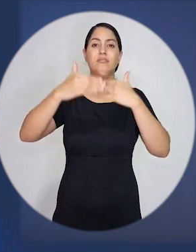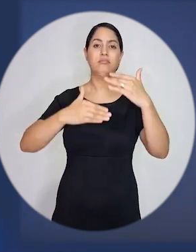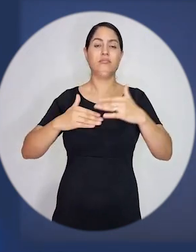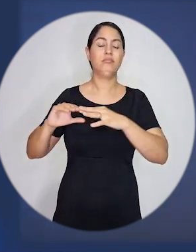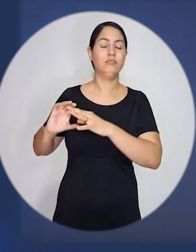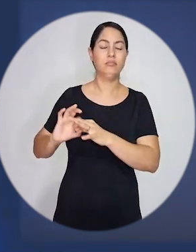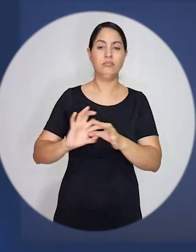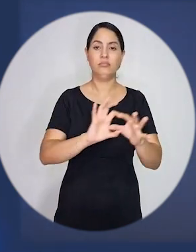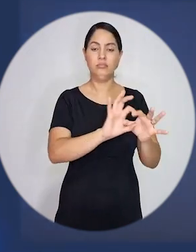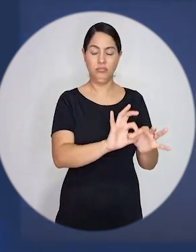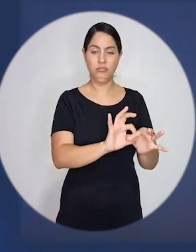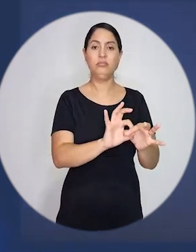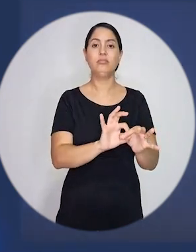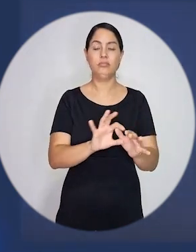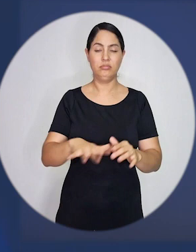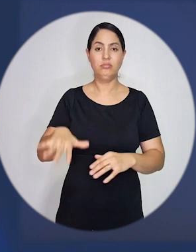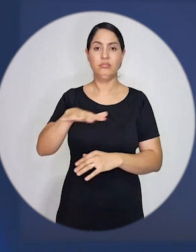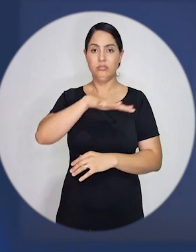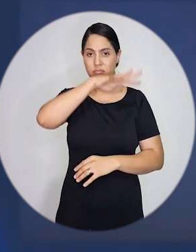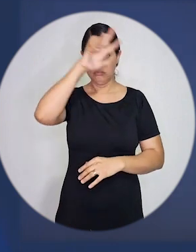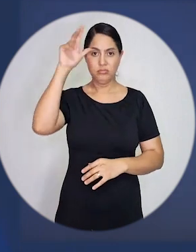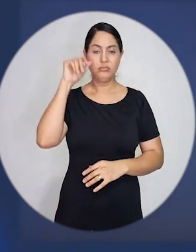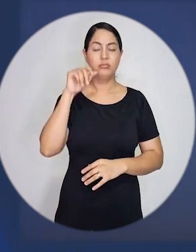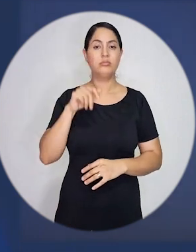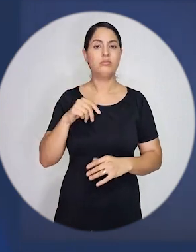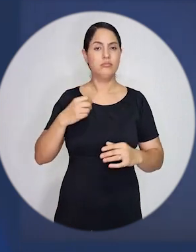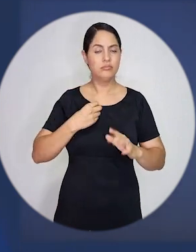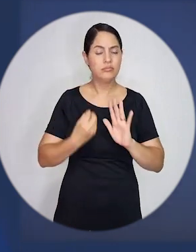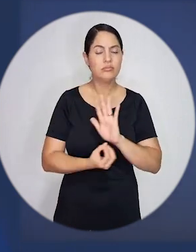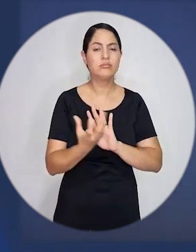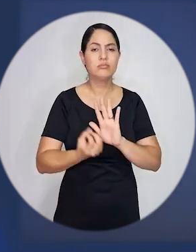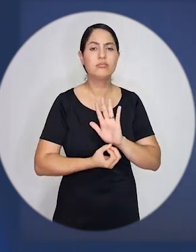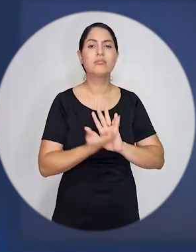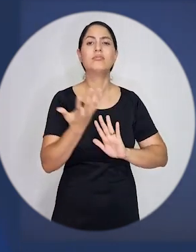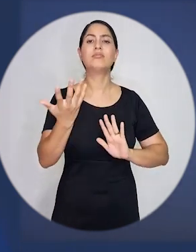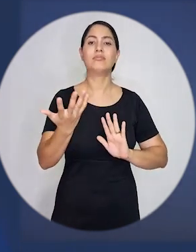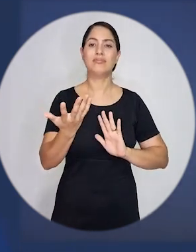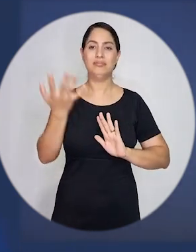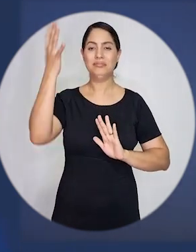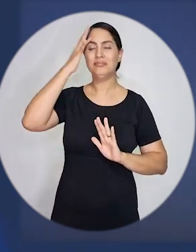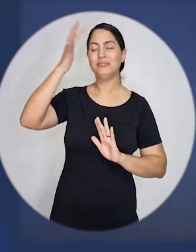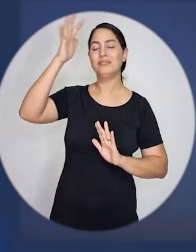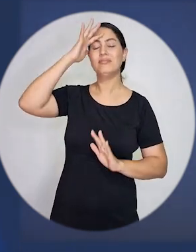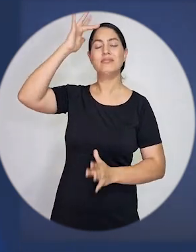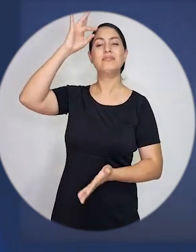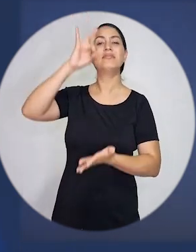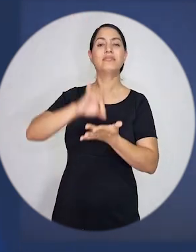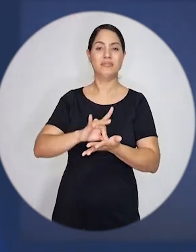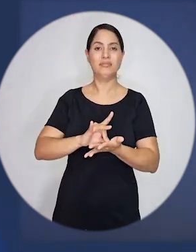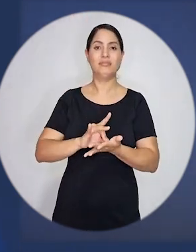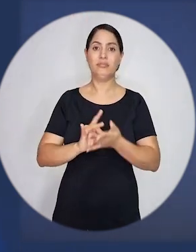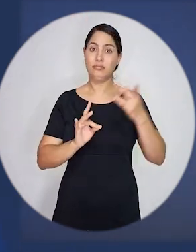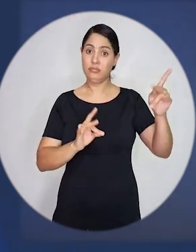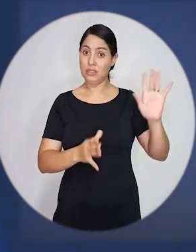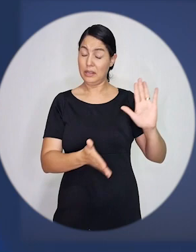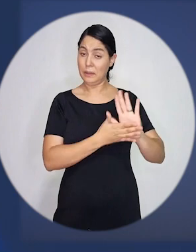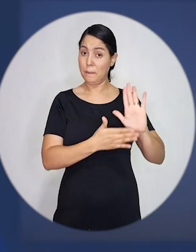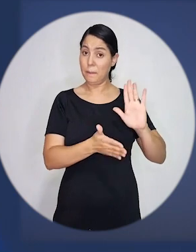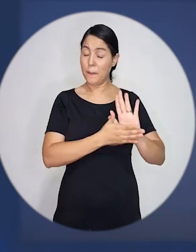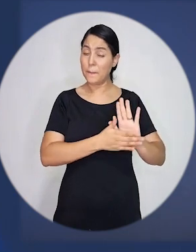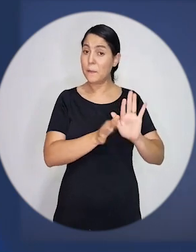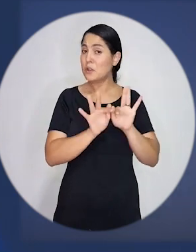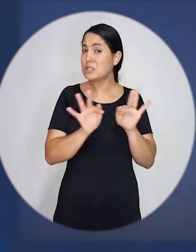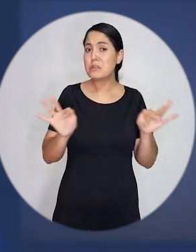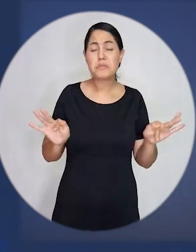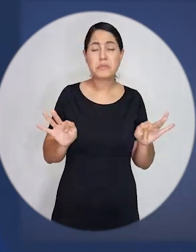profissional da sua advocacia amazonense. Suas aspirações saíram do campo do sonho e tornaram-se reais.